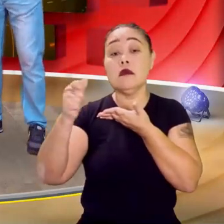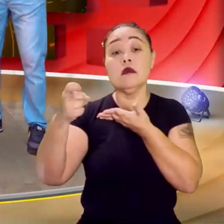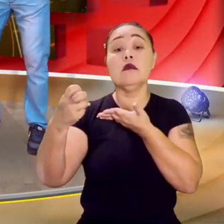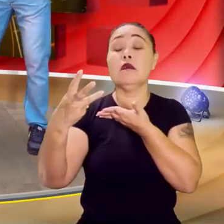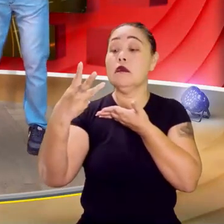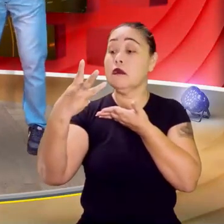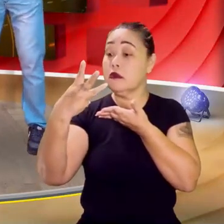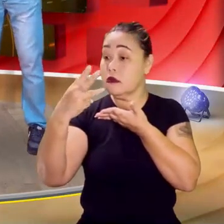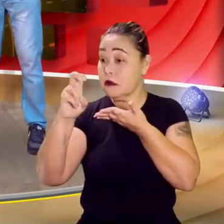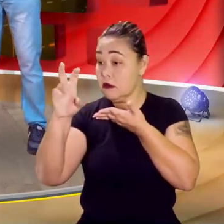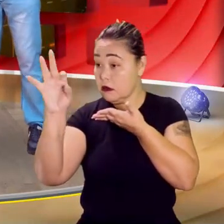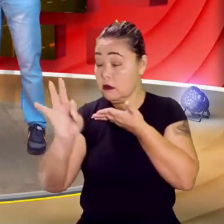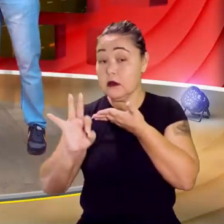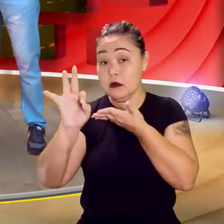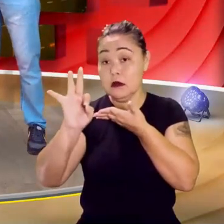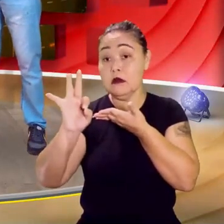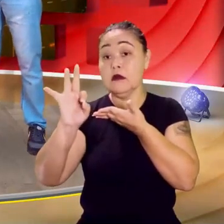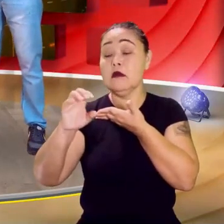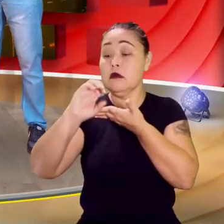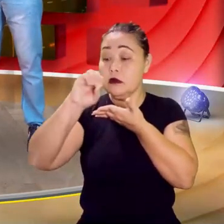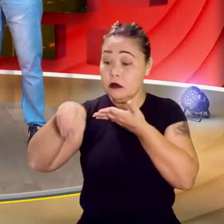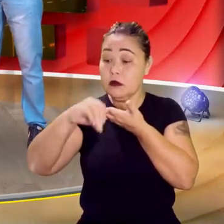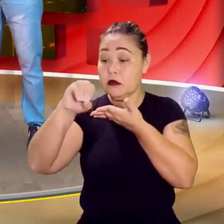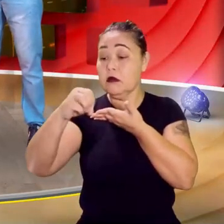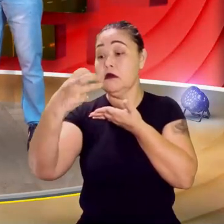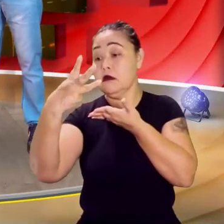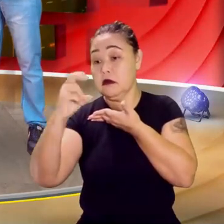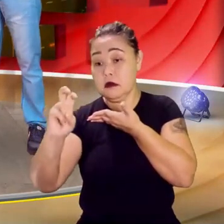de 35%, né? Ou seja,